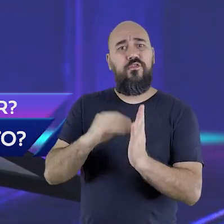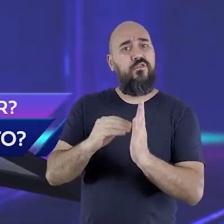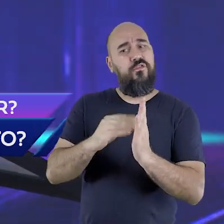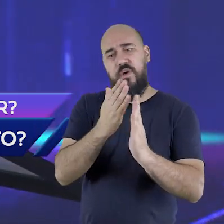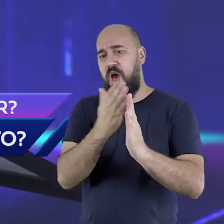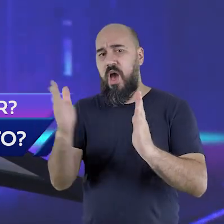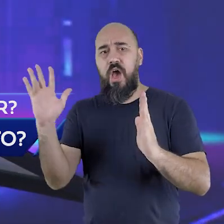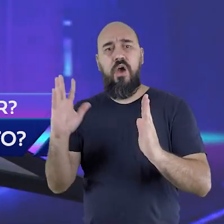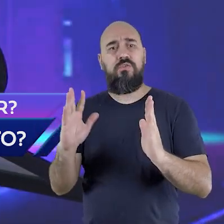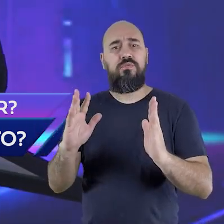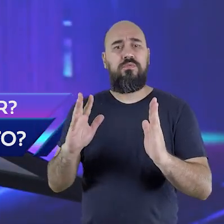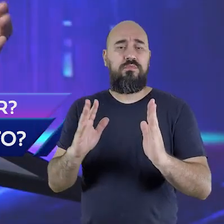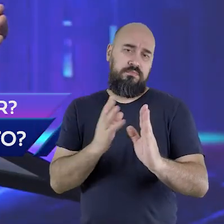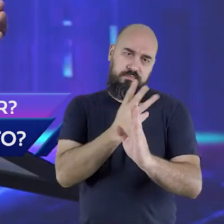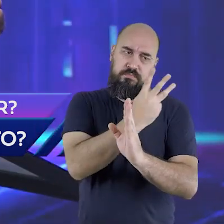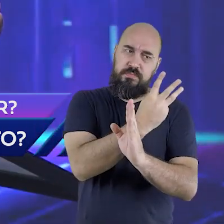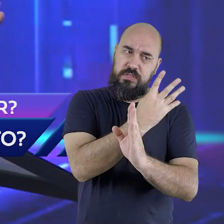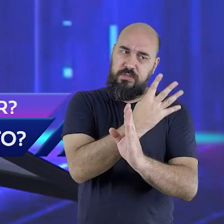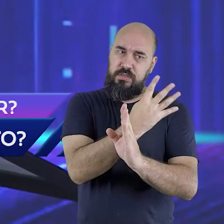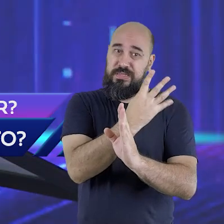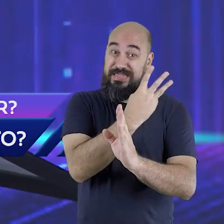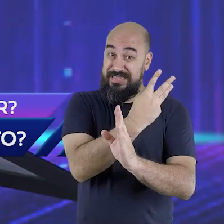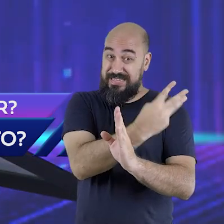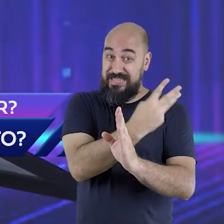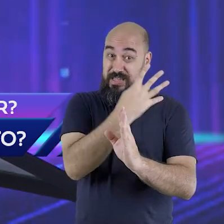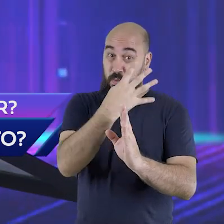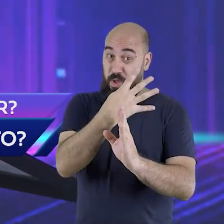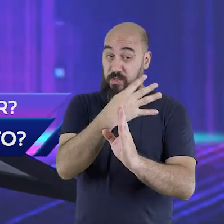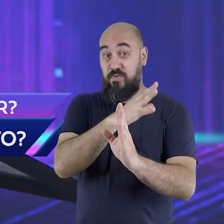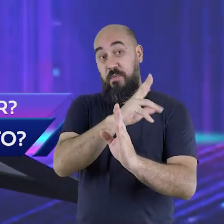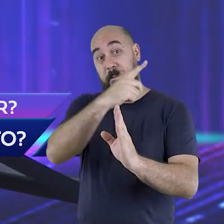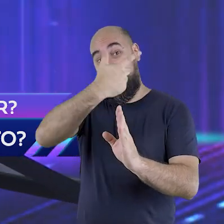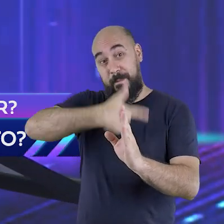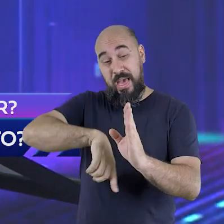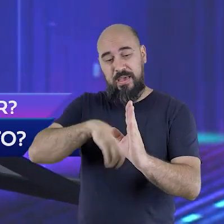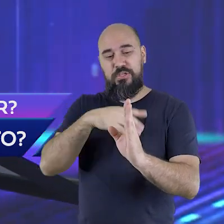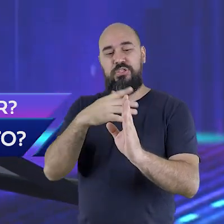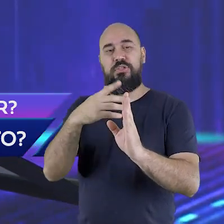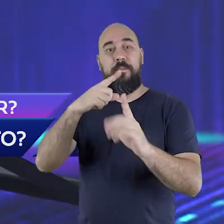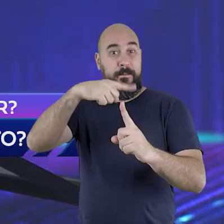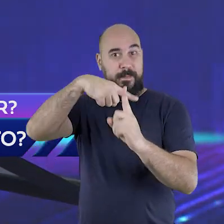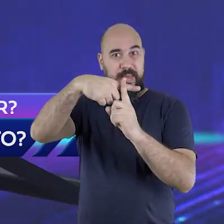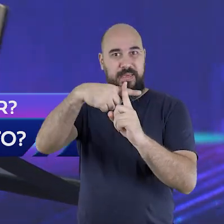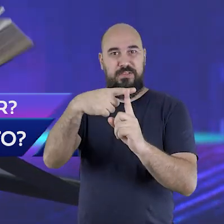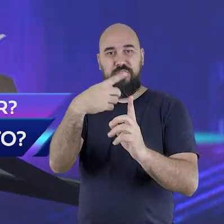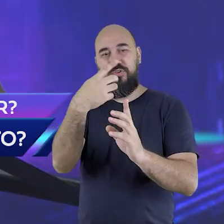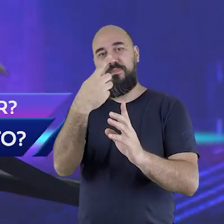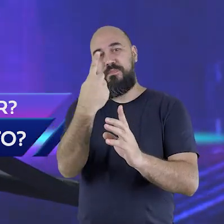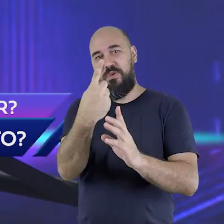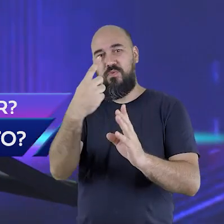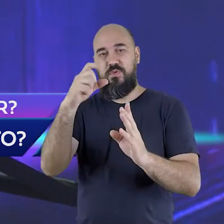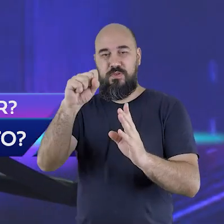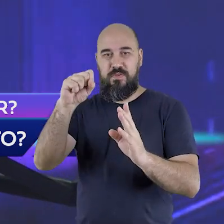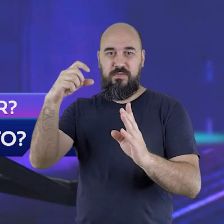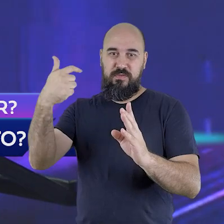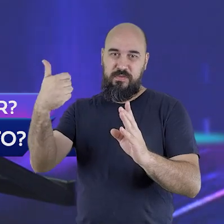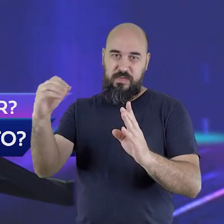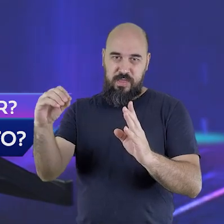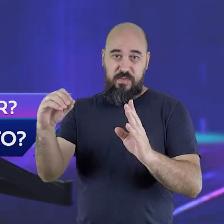se fazemos a conta, 34 mais 1810, chegaremos ao ano de